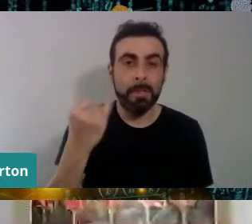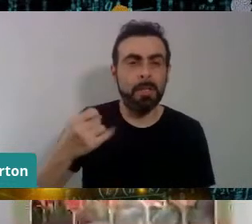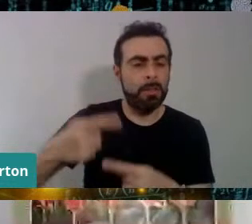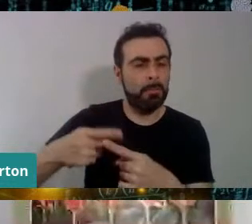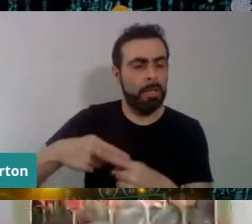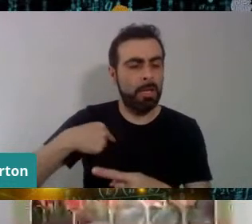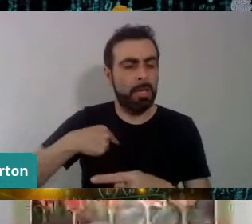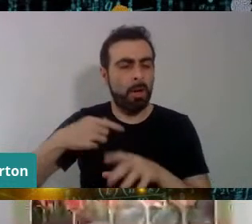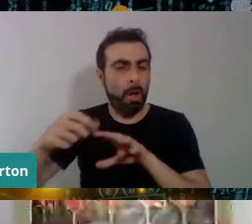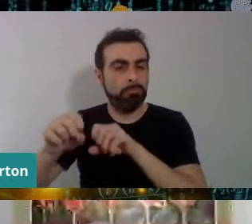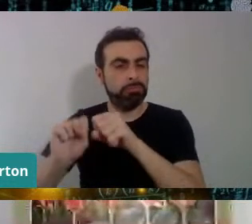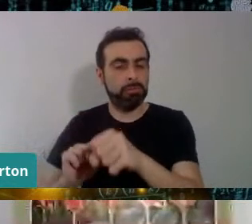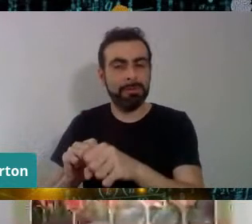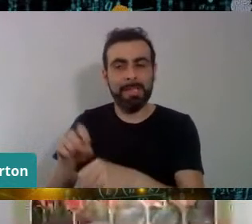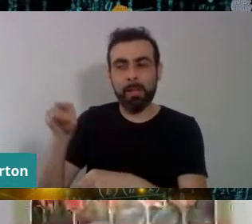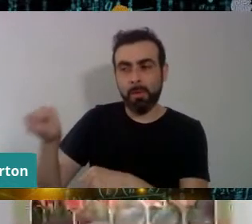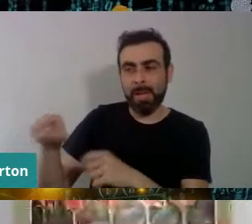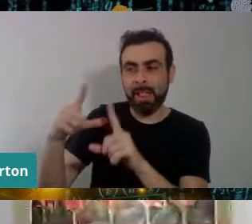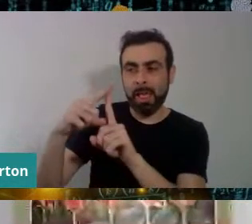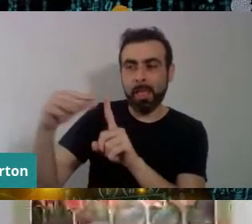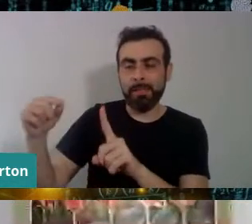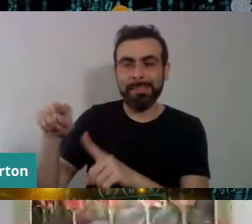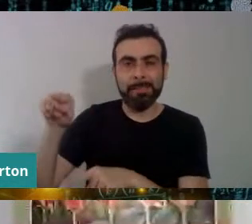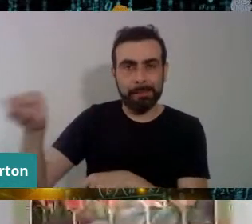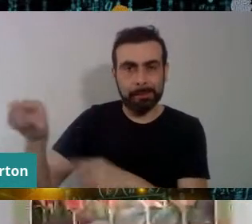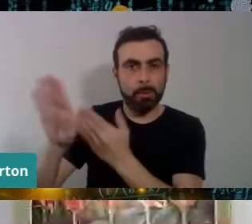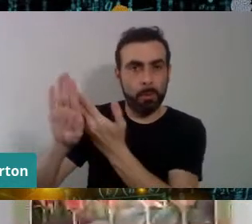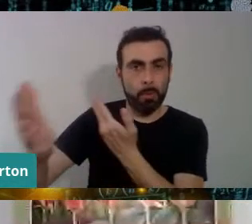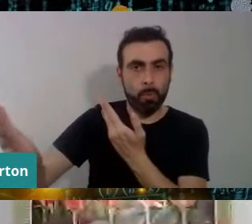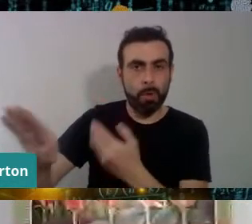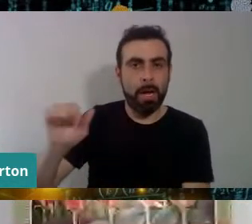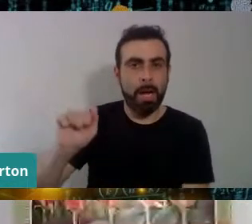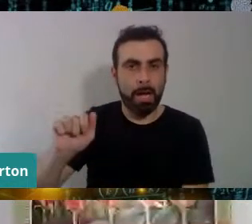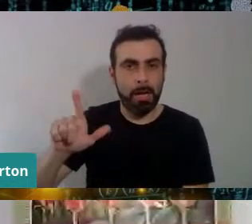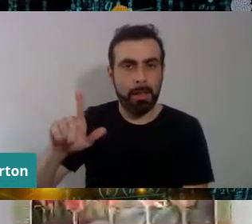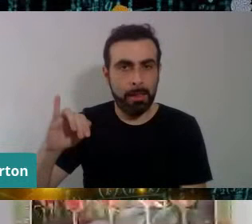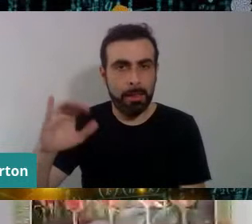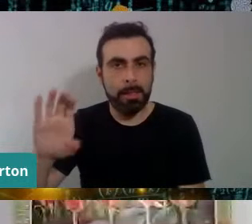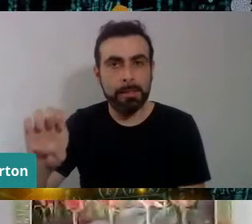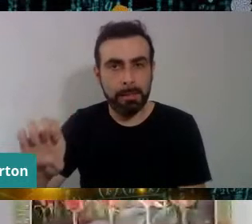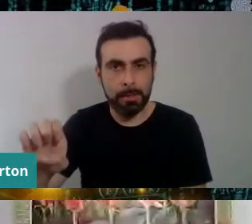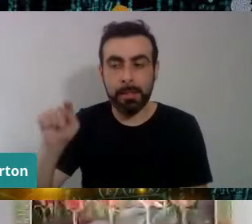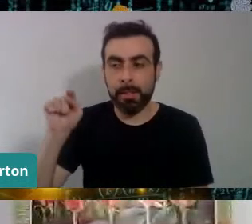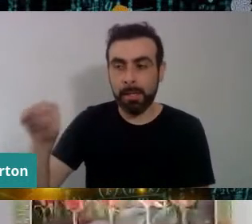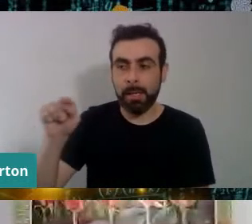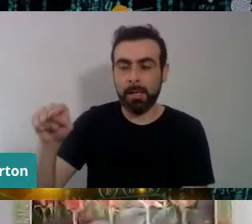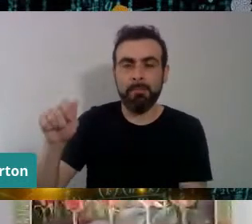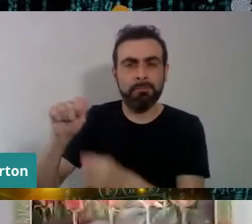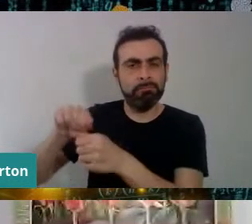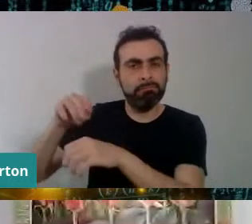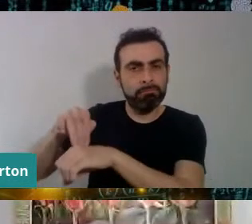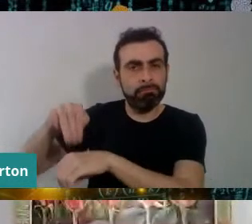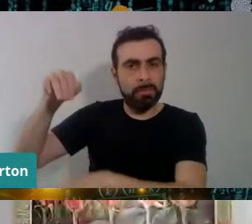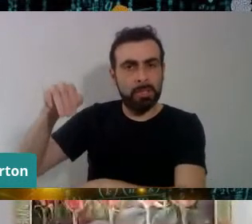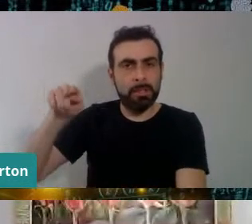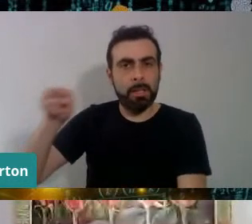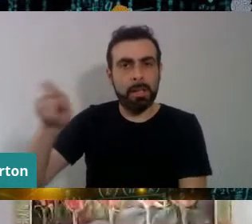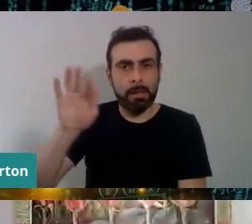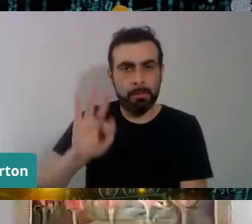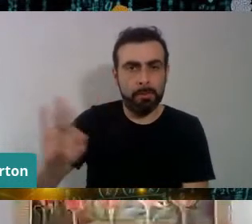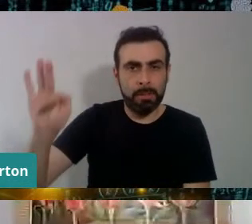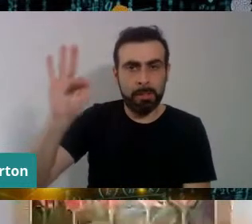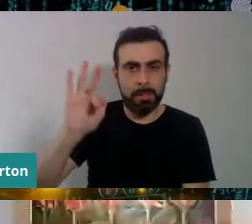professora Alice saiu da Fafija, se afastou, para ir dar aula, para ir fazer o mestrado na Federal de São